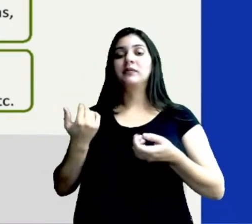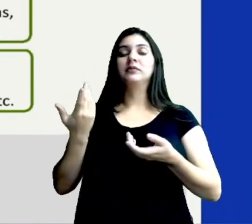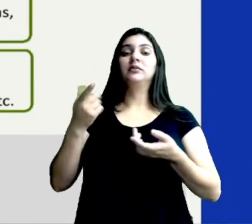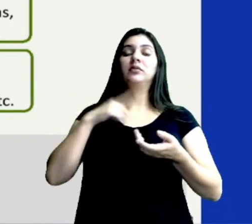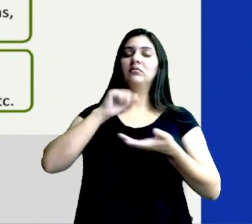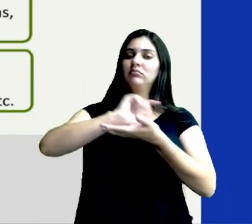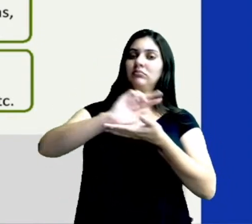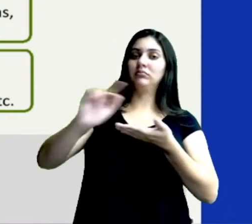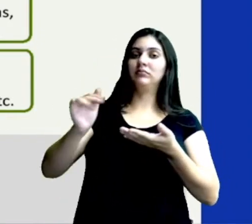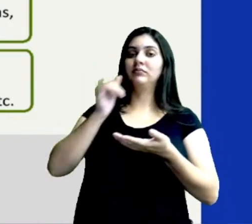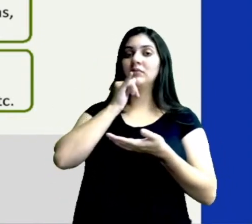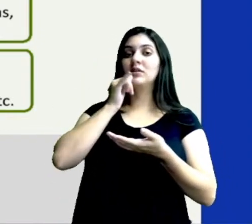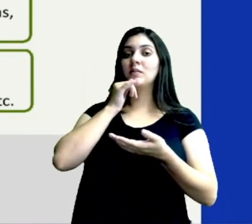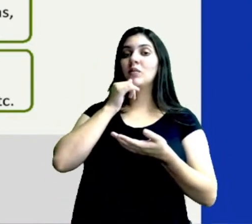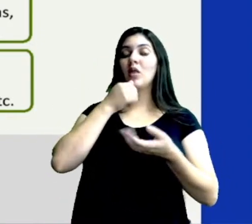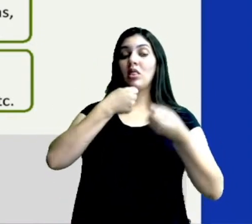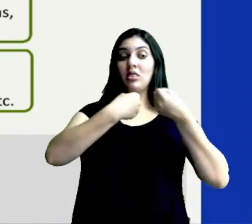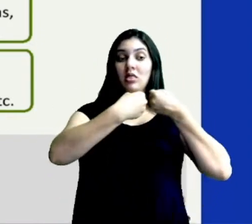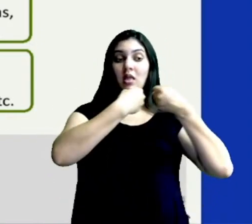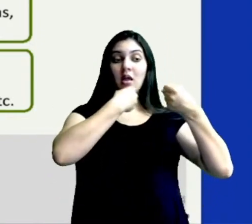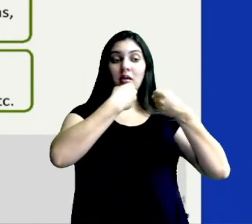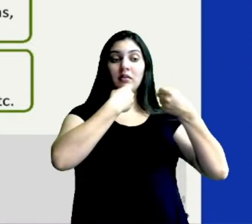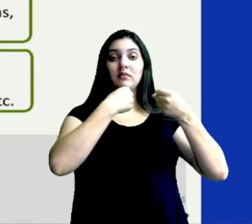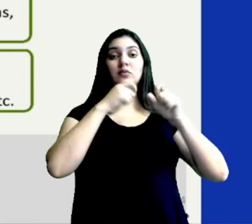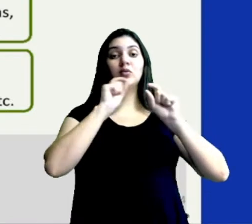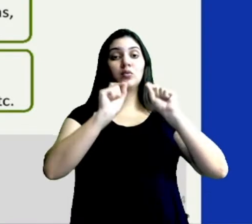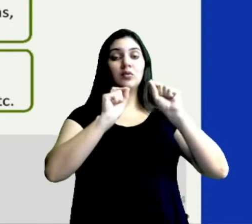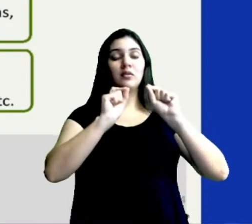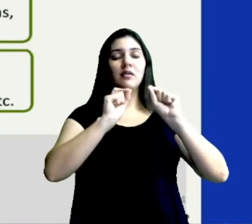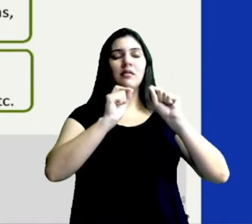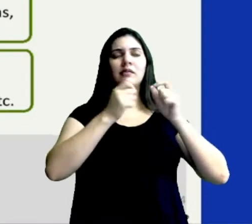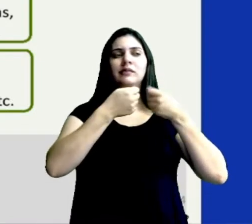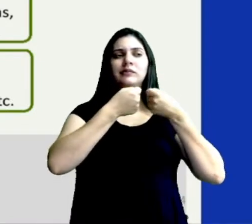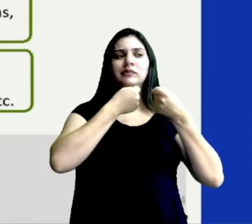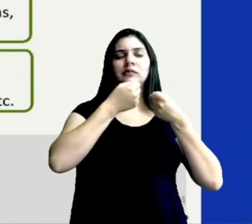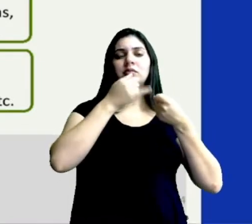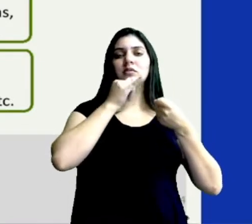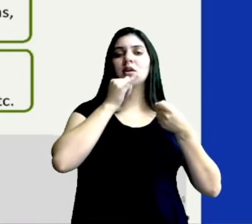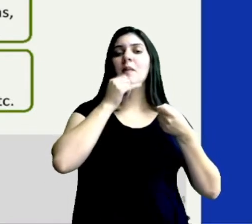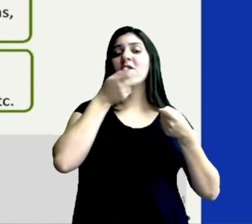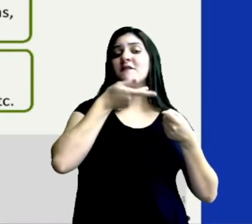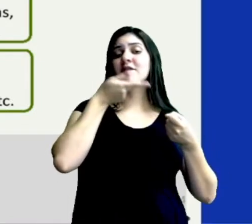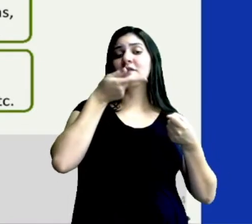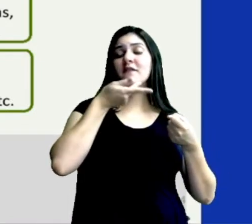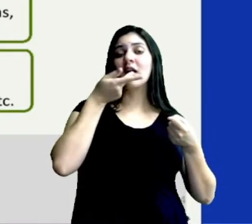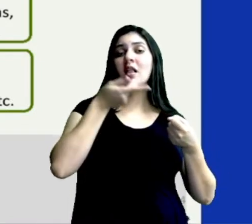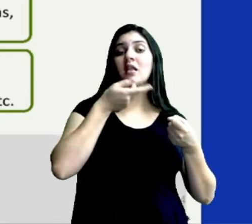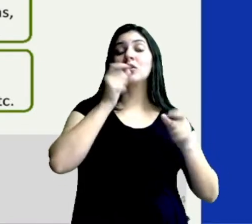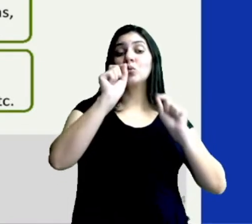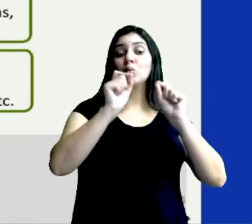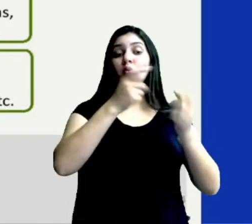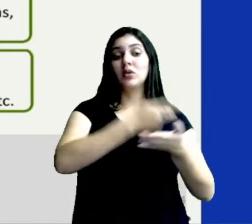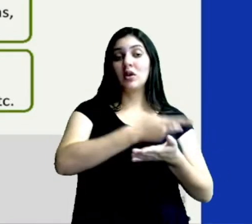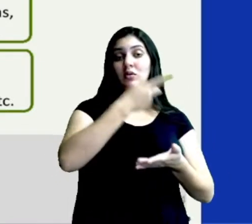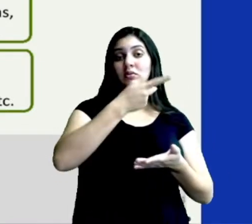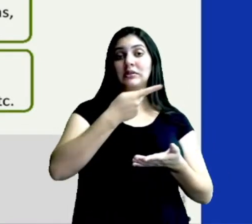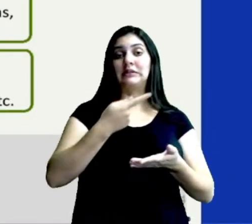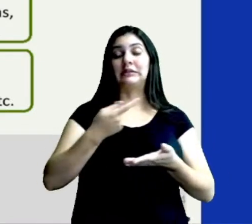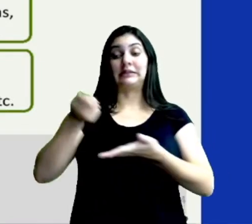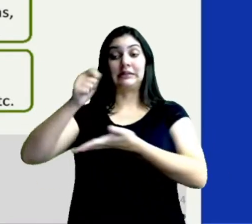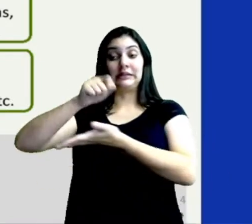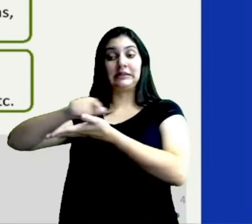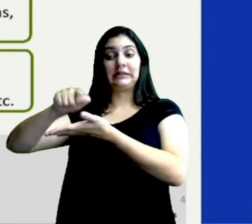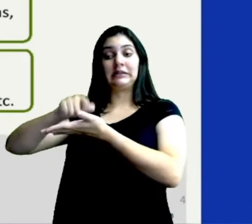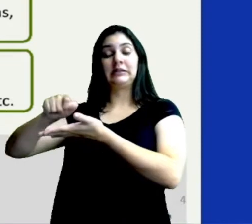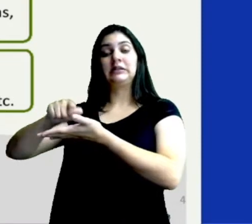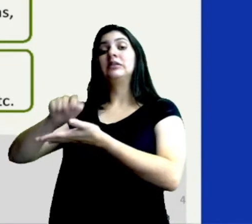é muito bom. Narrativo, a gente sabe que é uma narrativa, eu estou narrando, né, aquele fato. Descritivo já eu